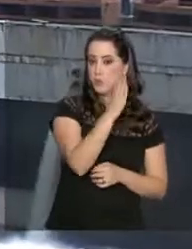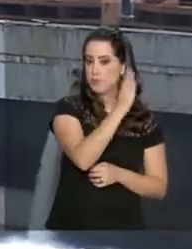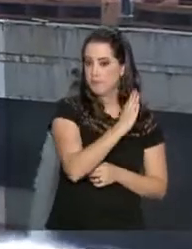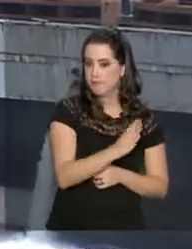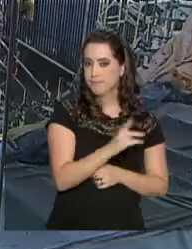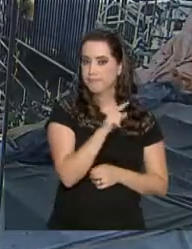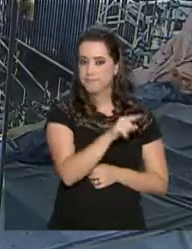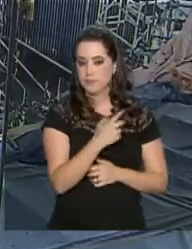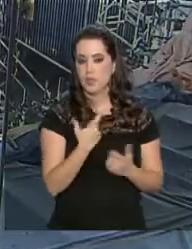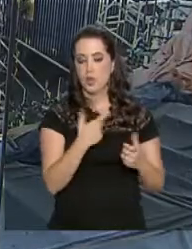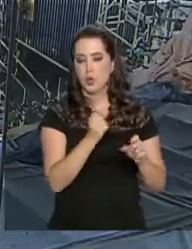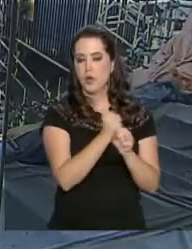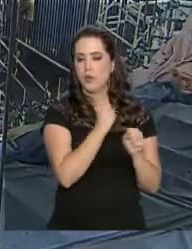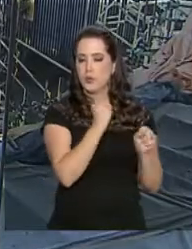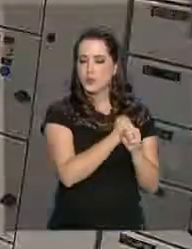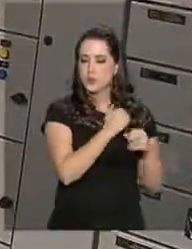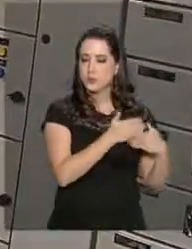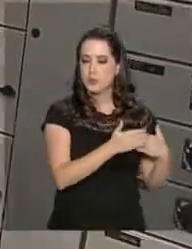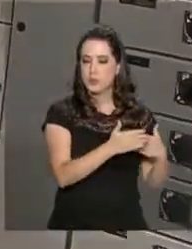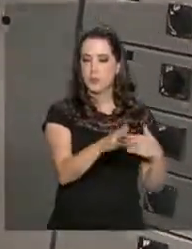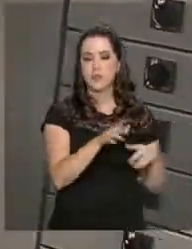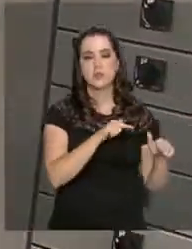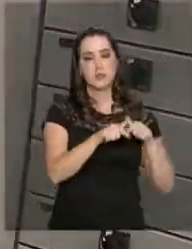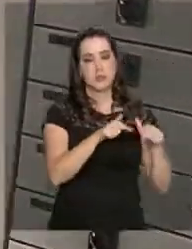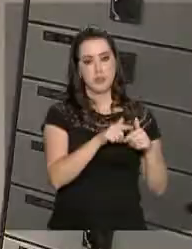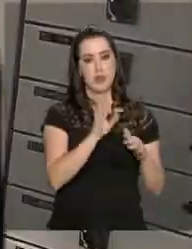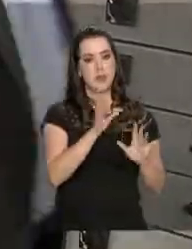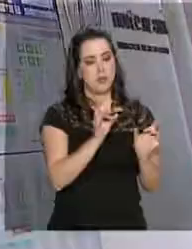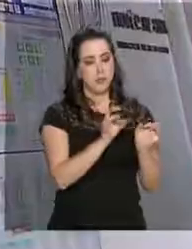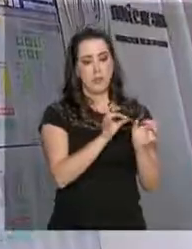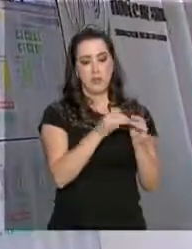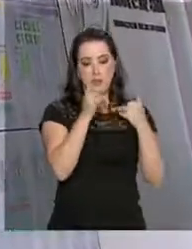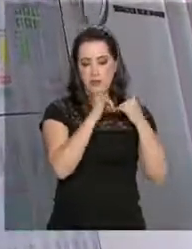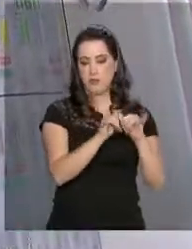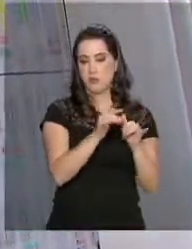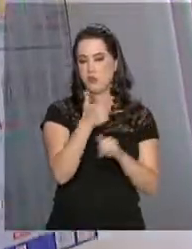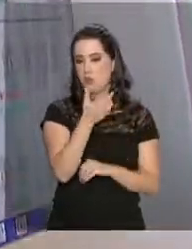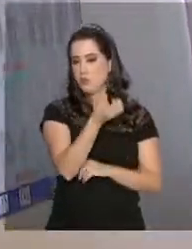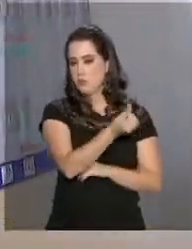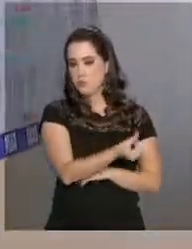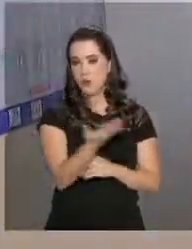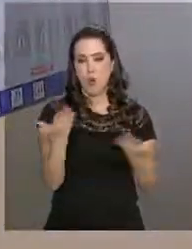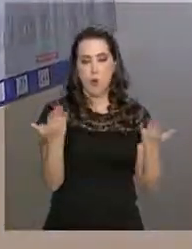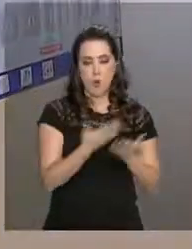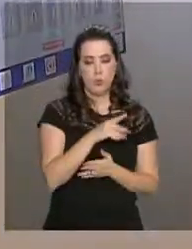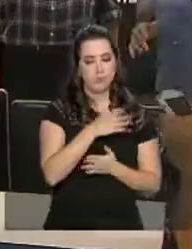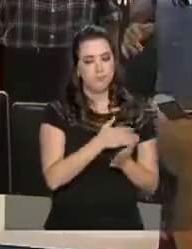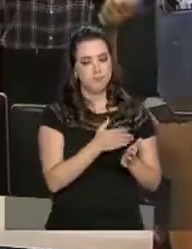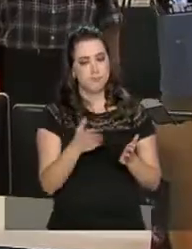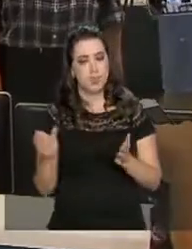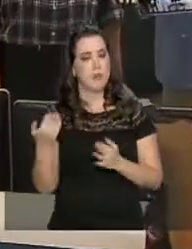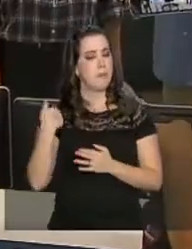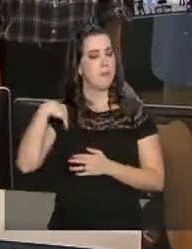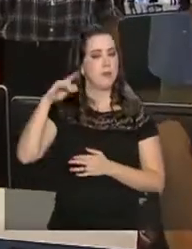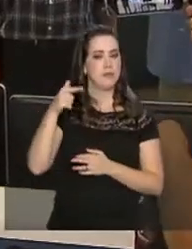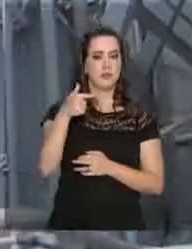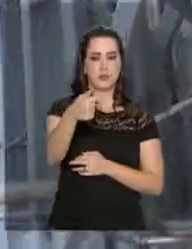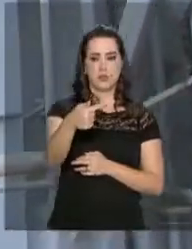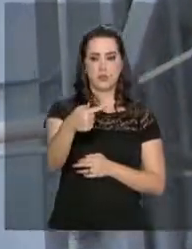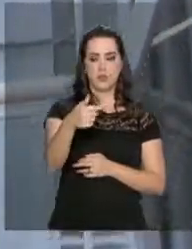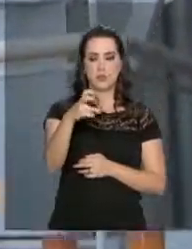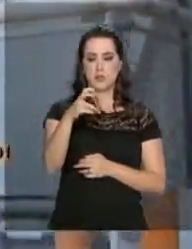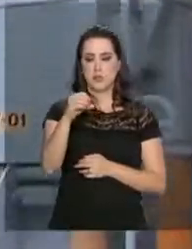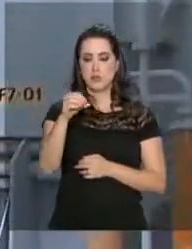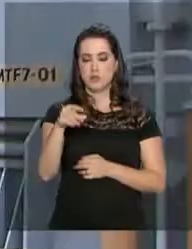ainda está em construção mas opera comercialmente desde 2016 hoje belo monte produz mais de sete mil e